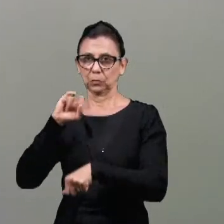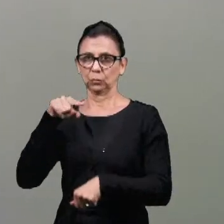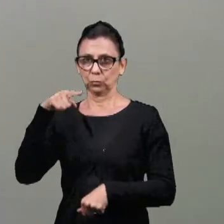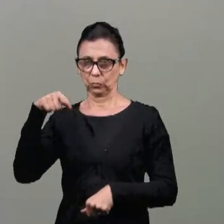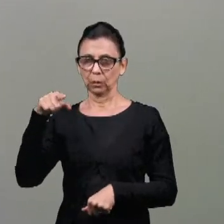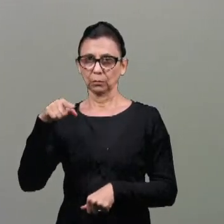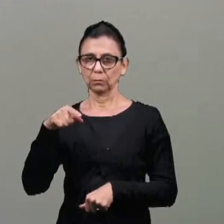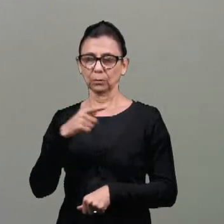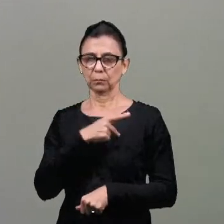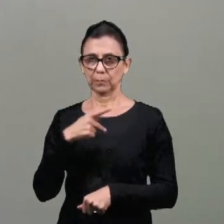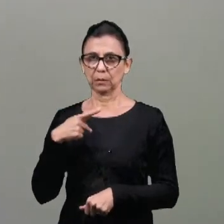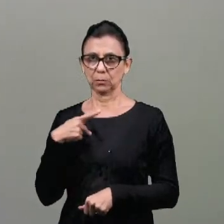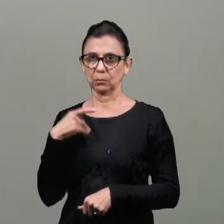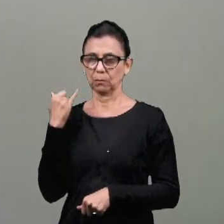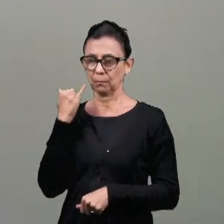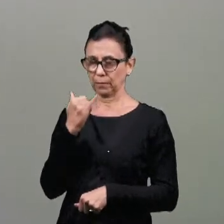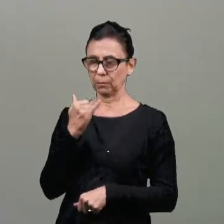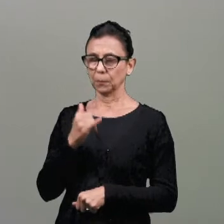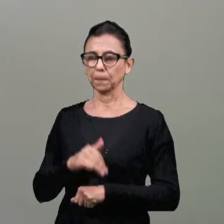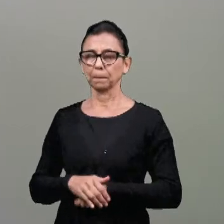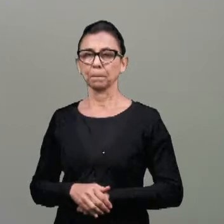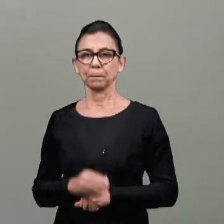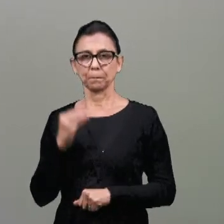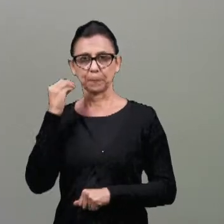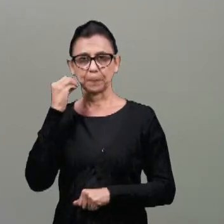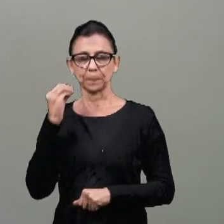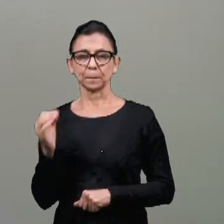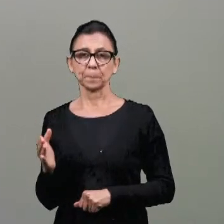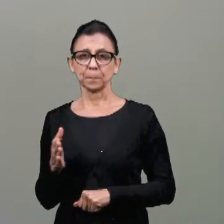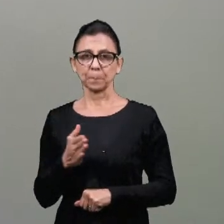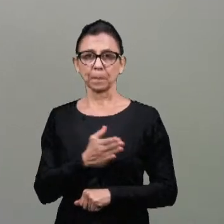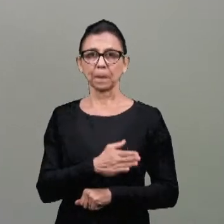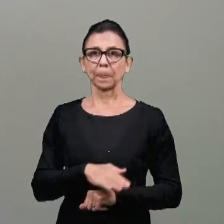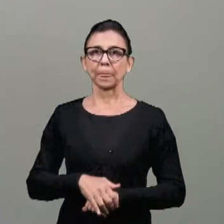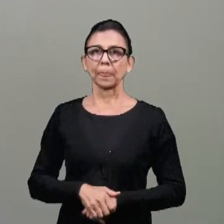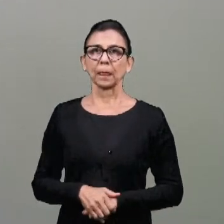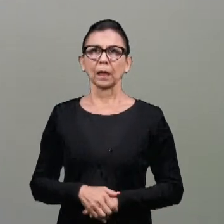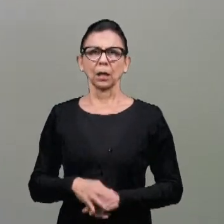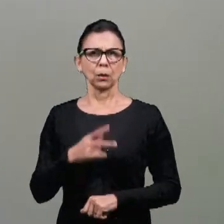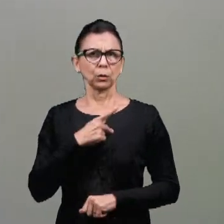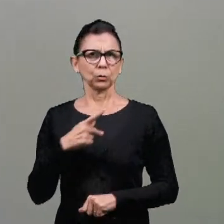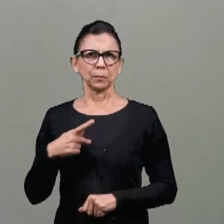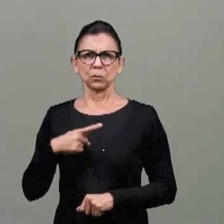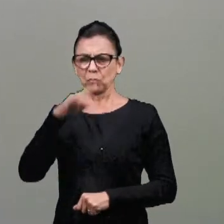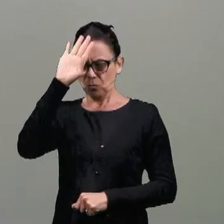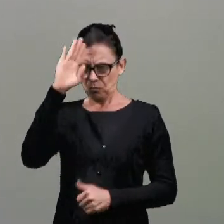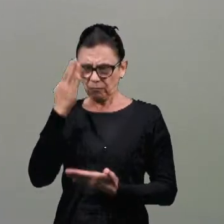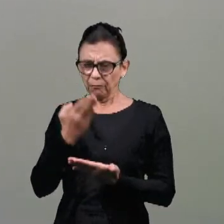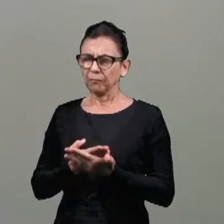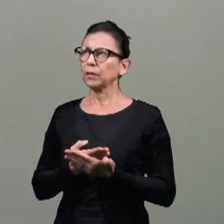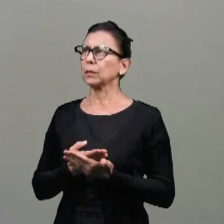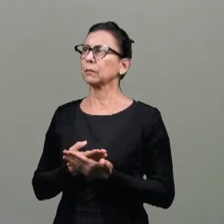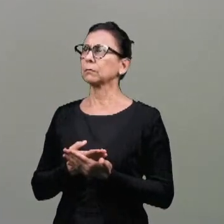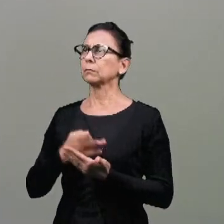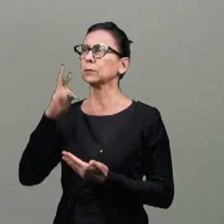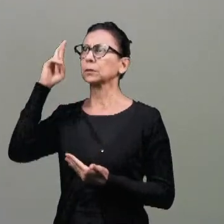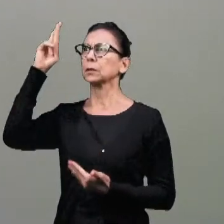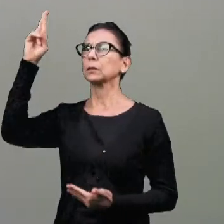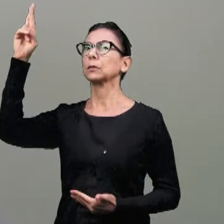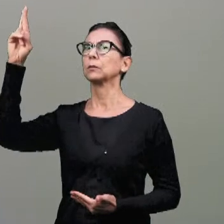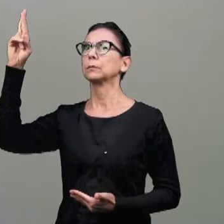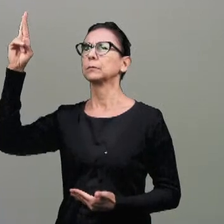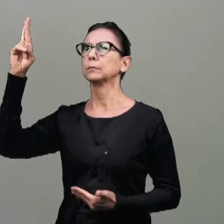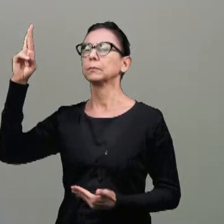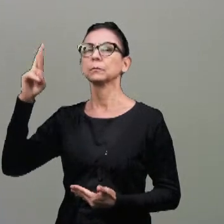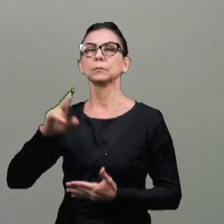uma entrega, quando o servo se põe nas mãos do Senhor, mas se põe por completo nas mãos do Senhor, todos